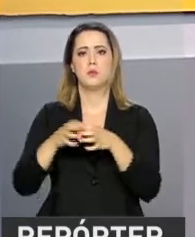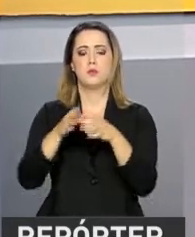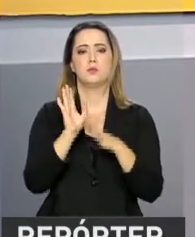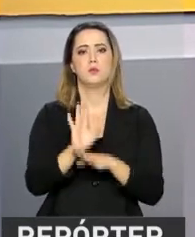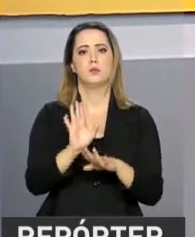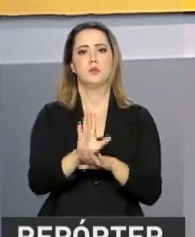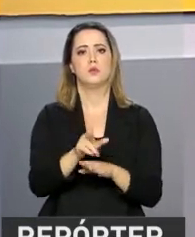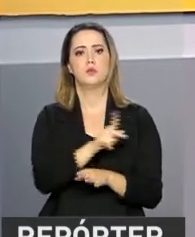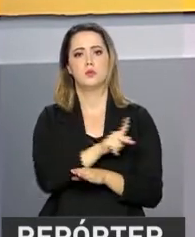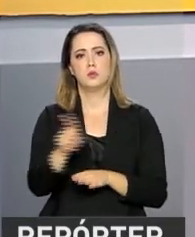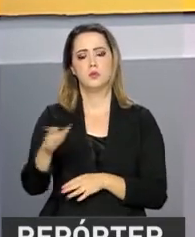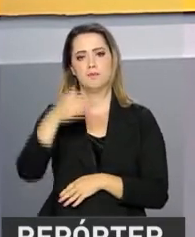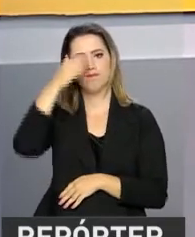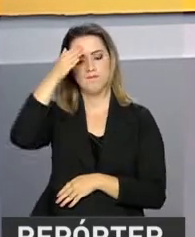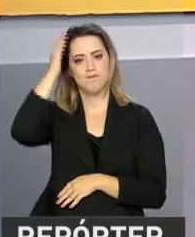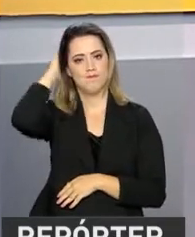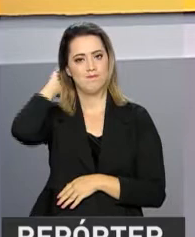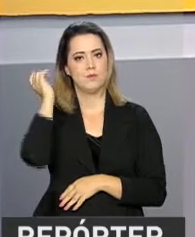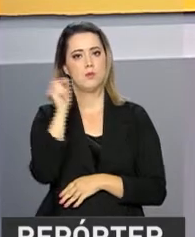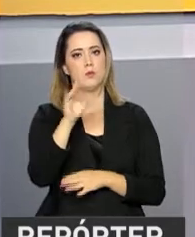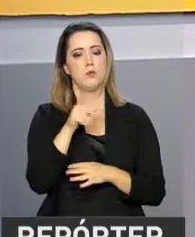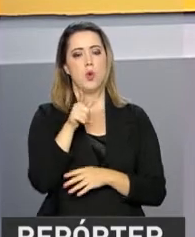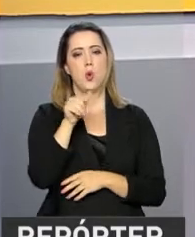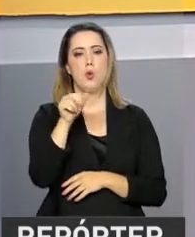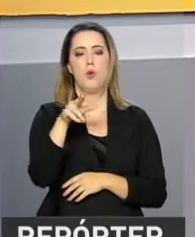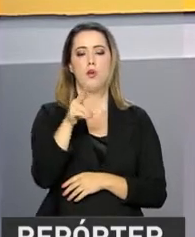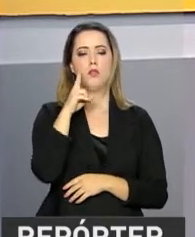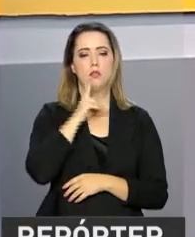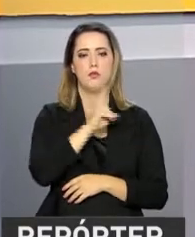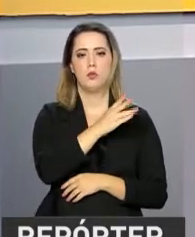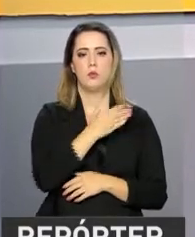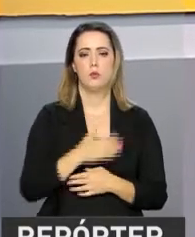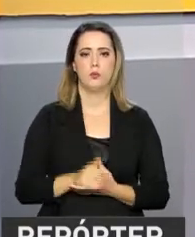diretamente o presidente da República. A repórter Luana Karen acompanhou.